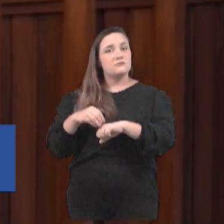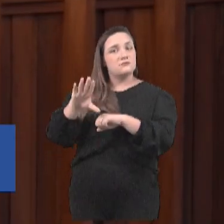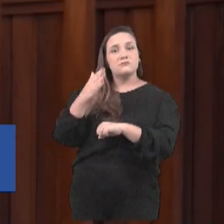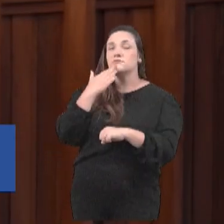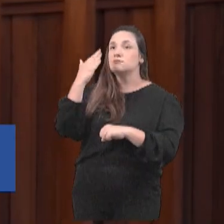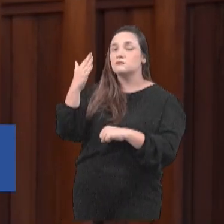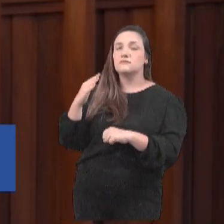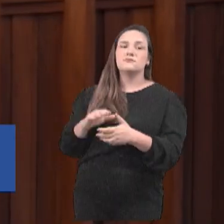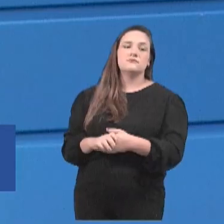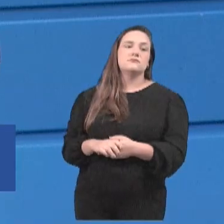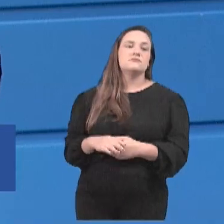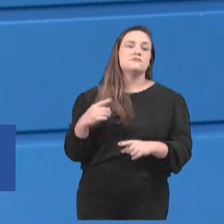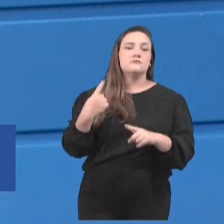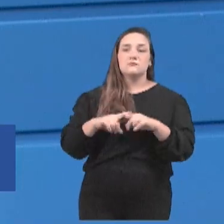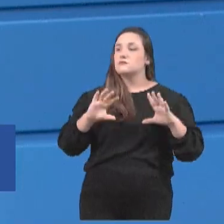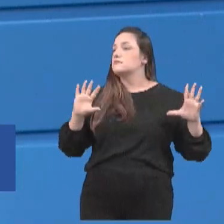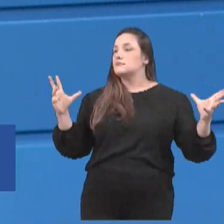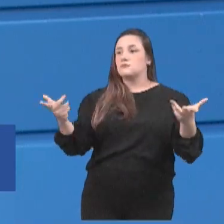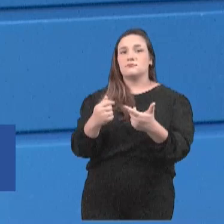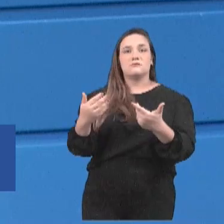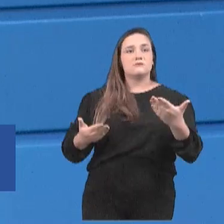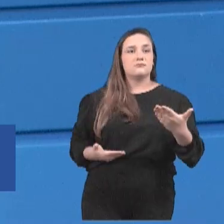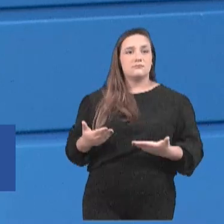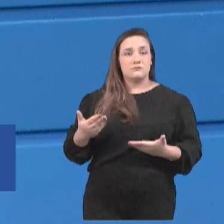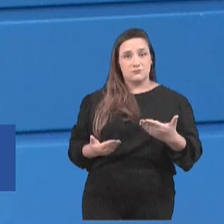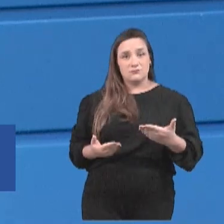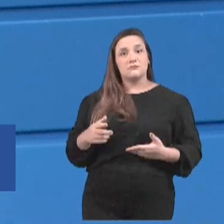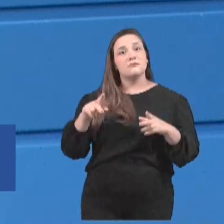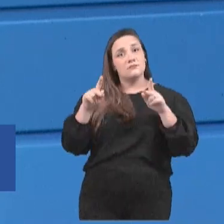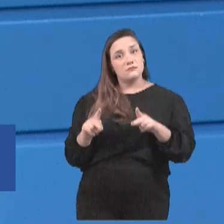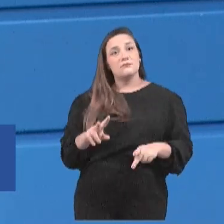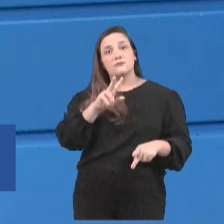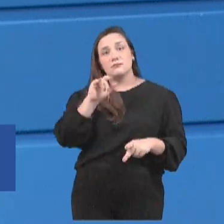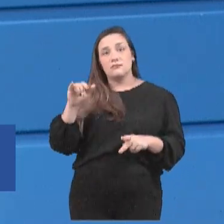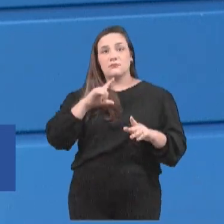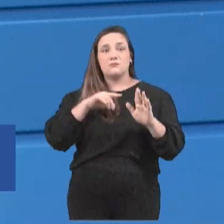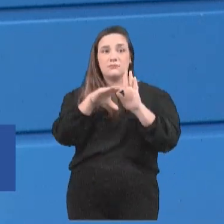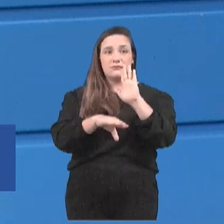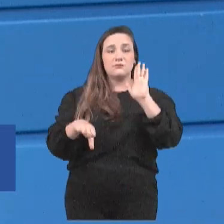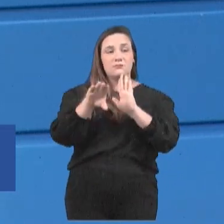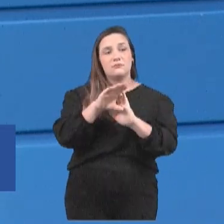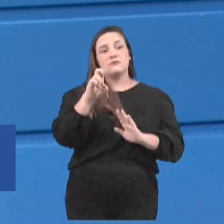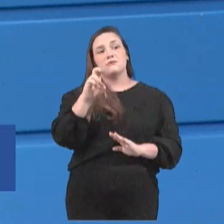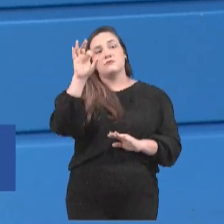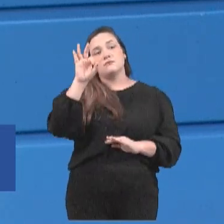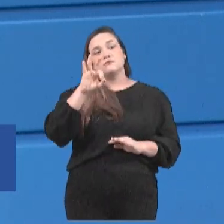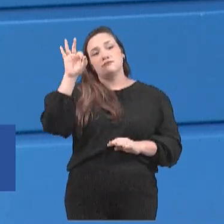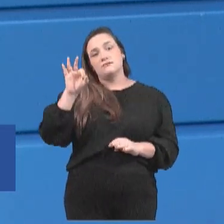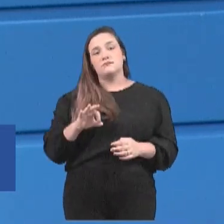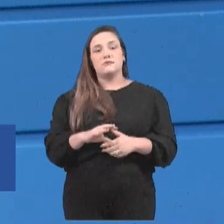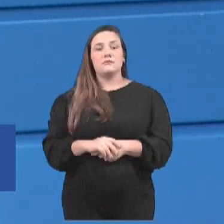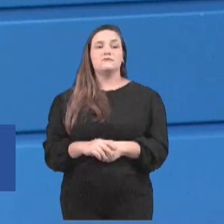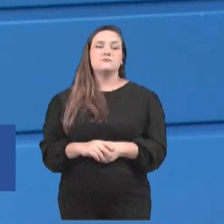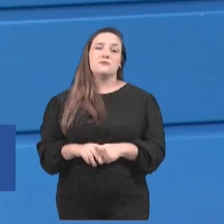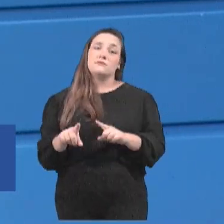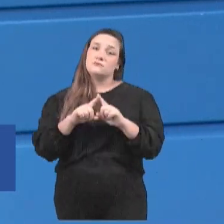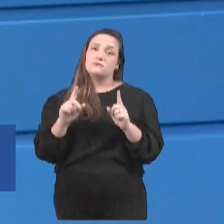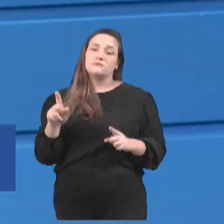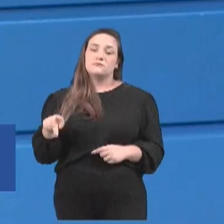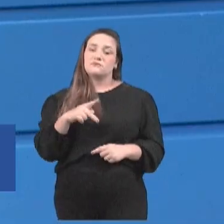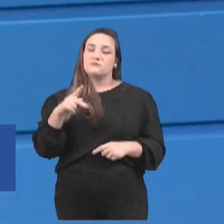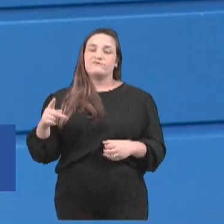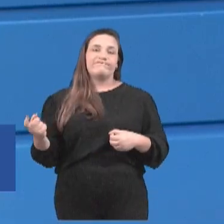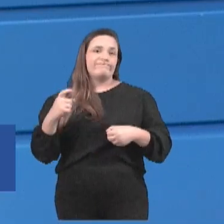né, porque todos os servidores agora vão receber estes 5%, né, mas os